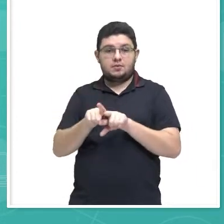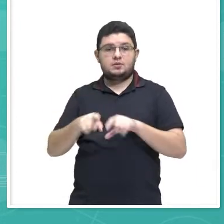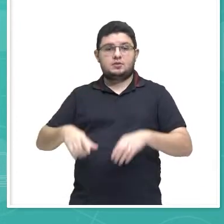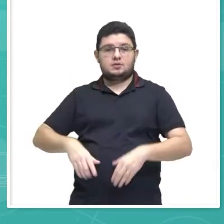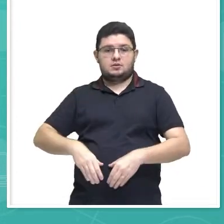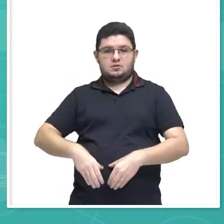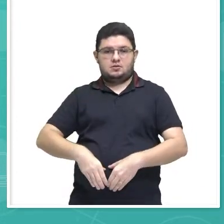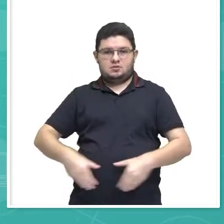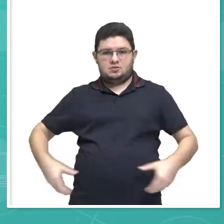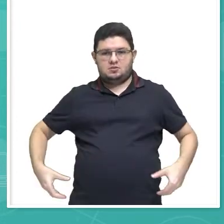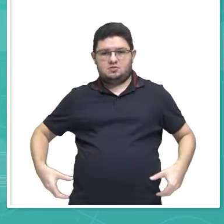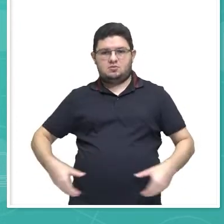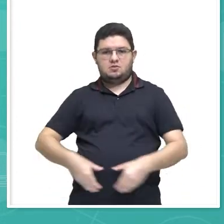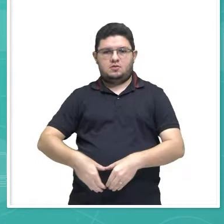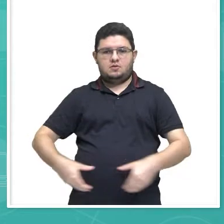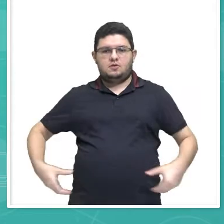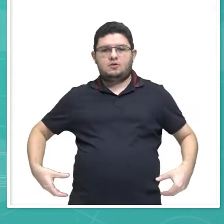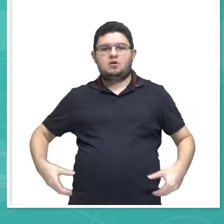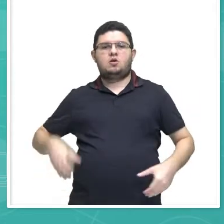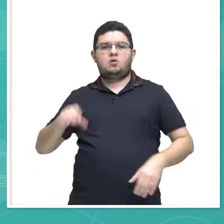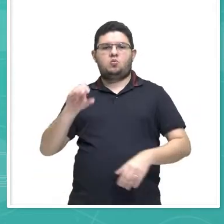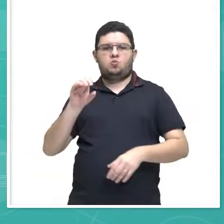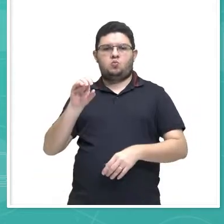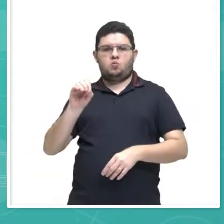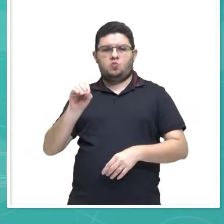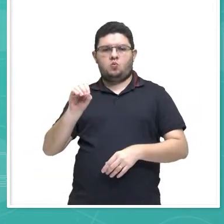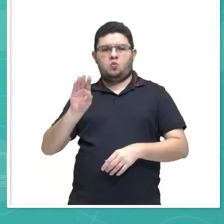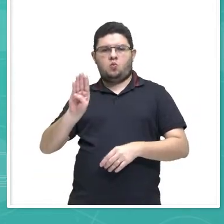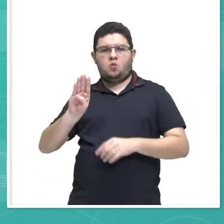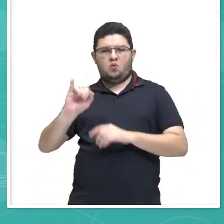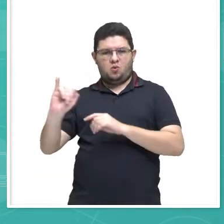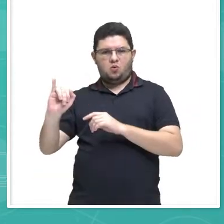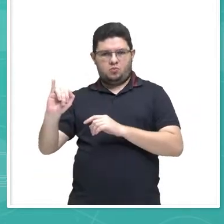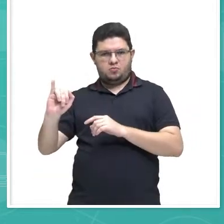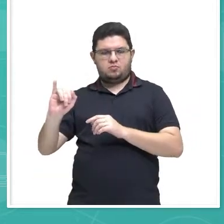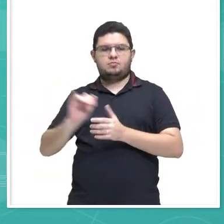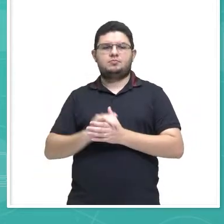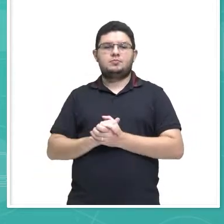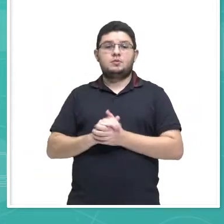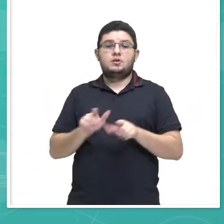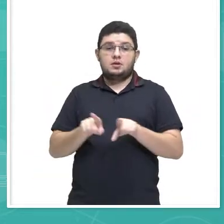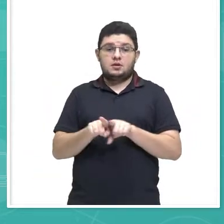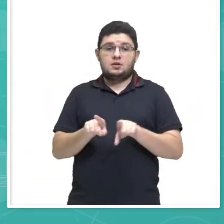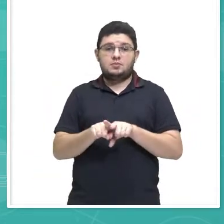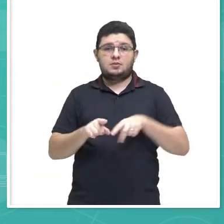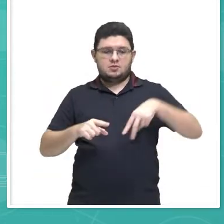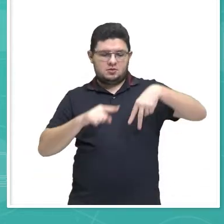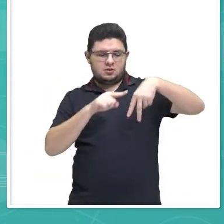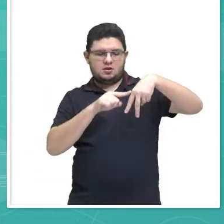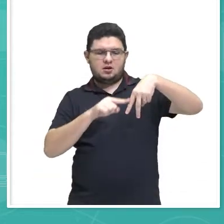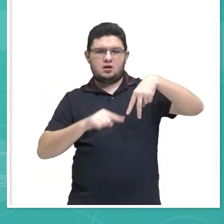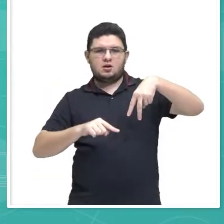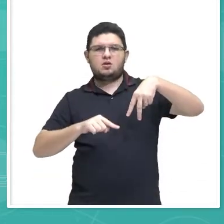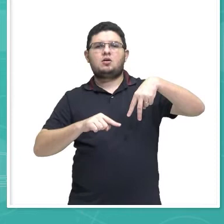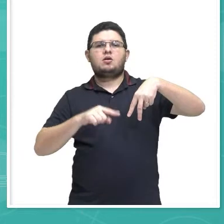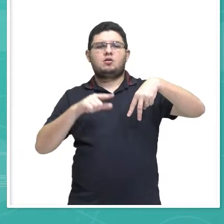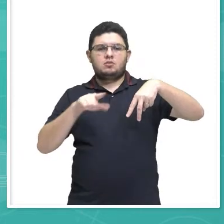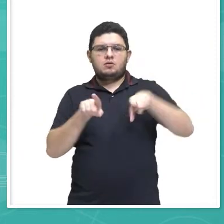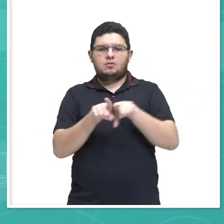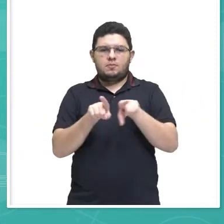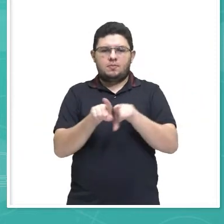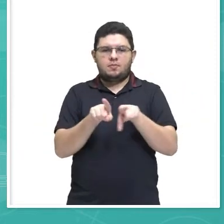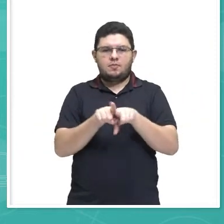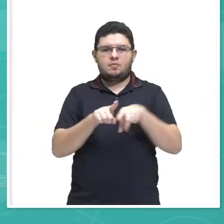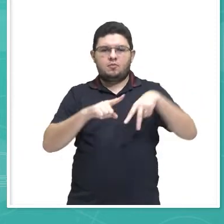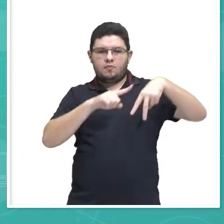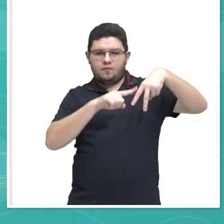obi. E nós temos a parte dos membros inferiores, que é a calça, chamada de shitabaki. Então, esses